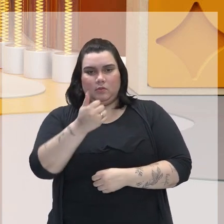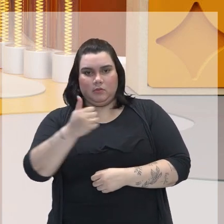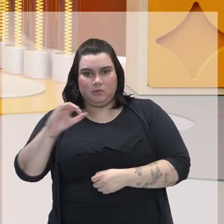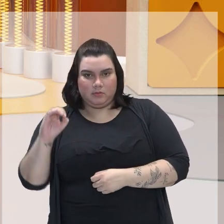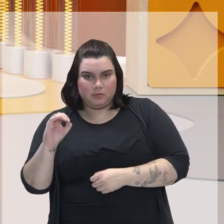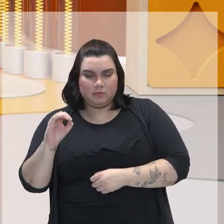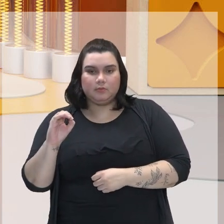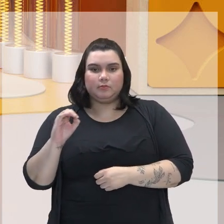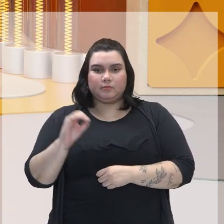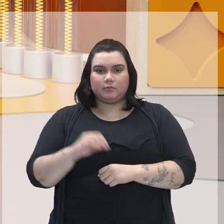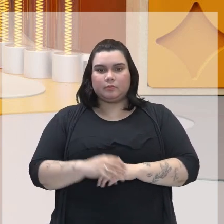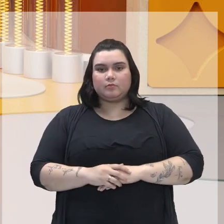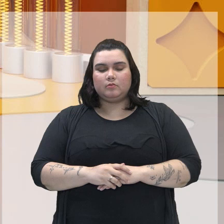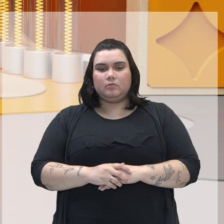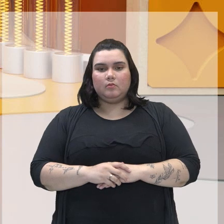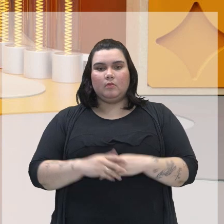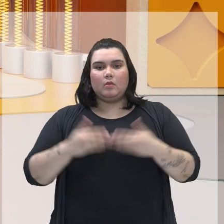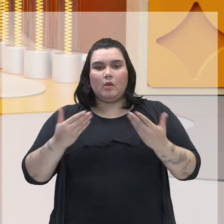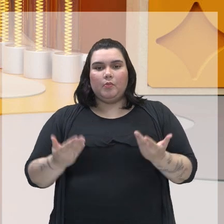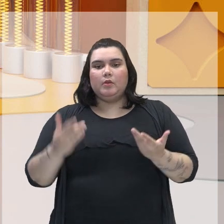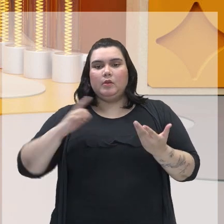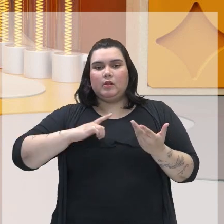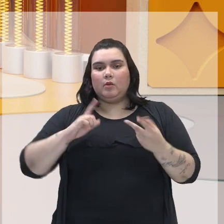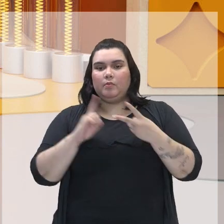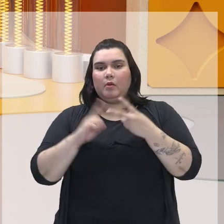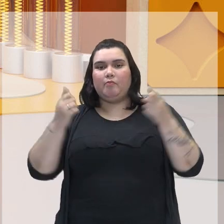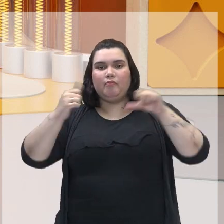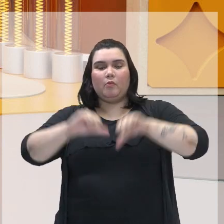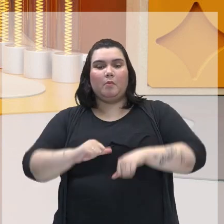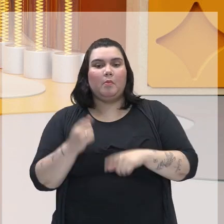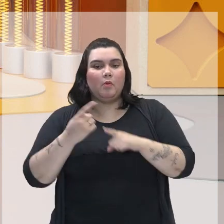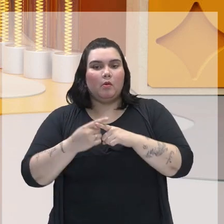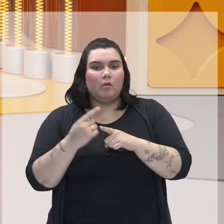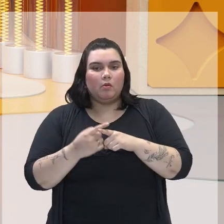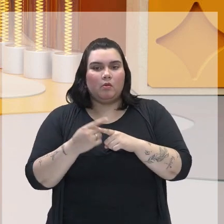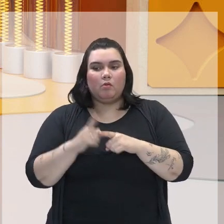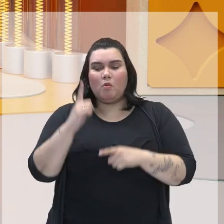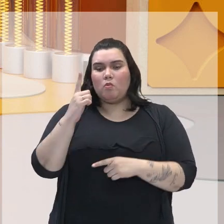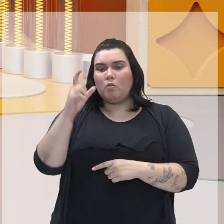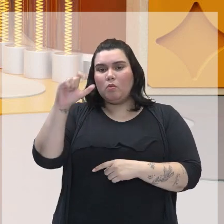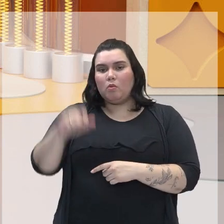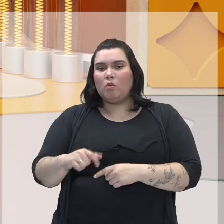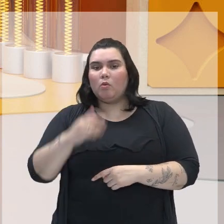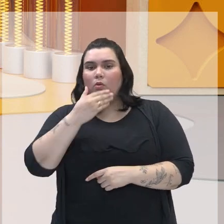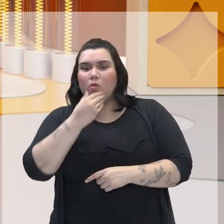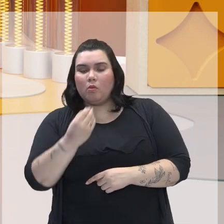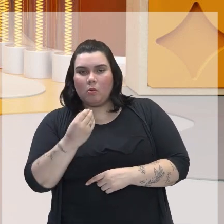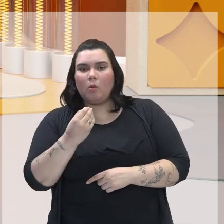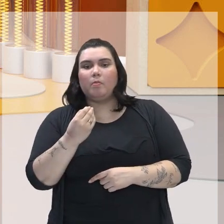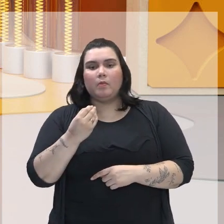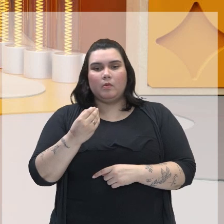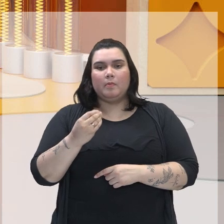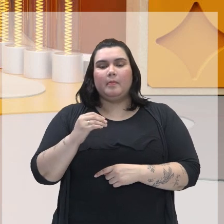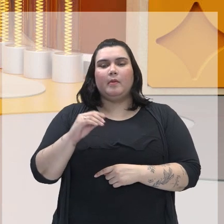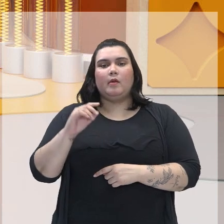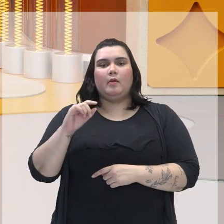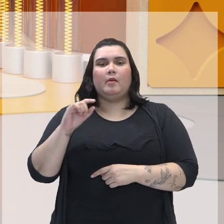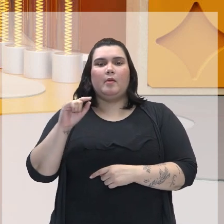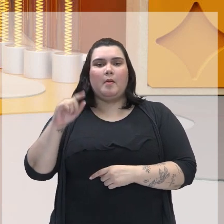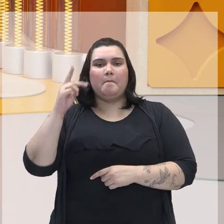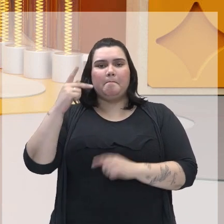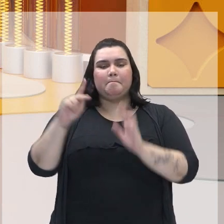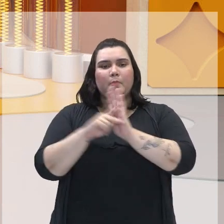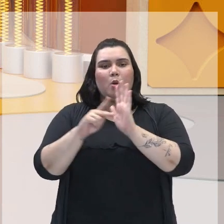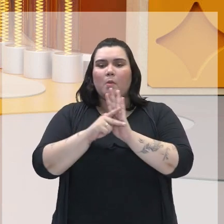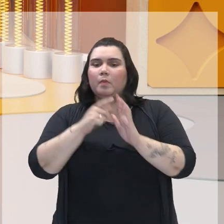borracha, aqui nós temos um motivo que levou à queda, porque um senhor chamado Henry Wickham, que era um britânico,